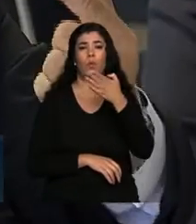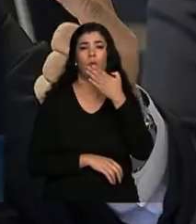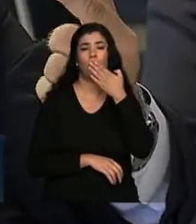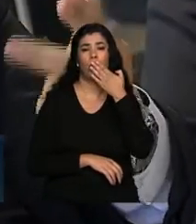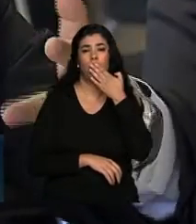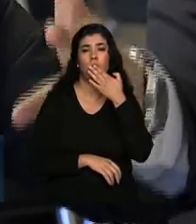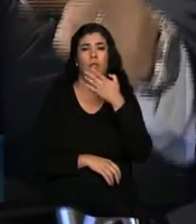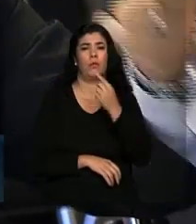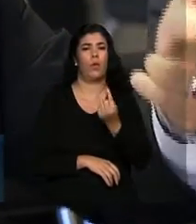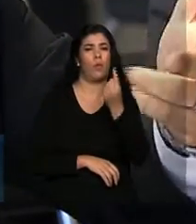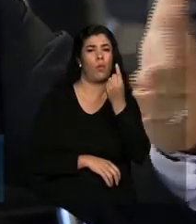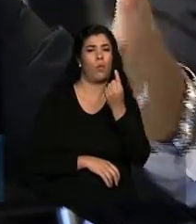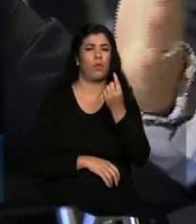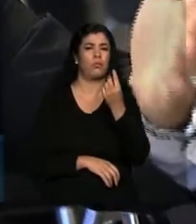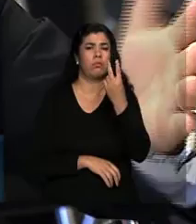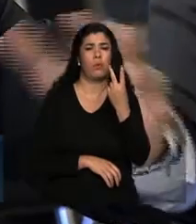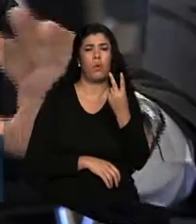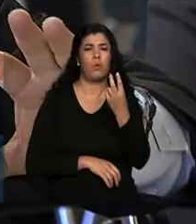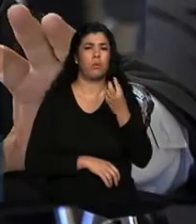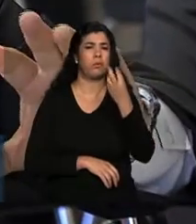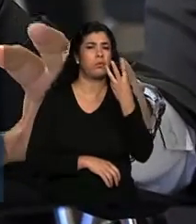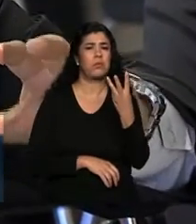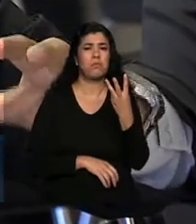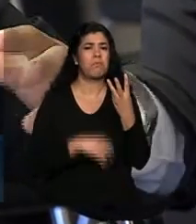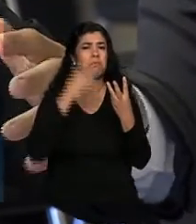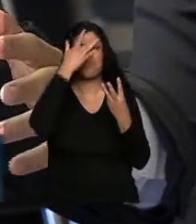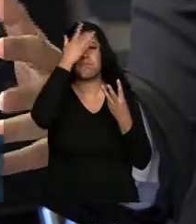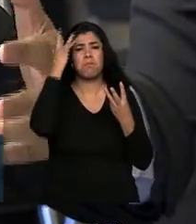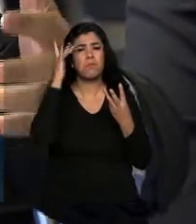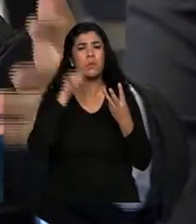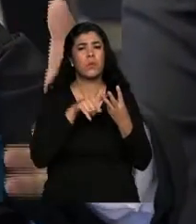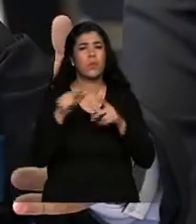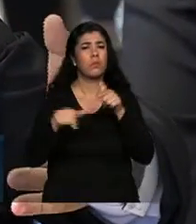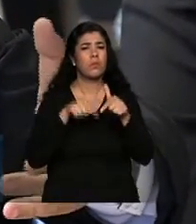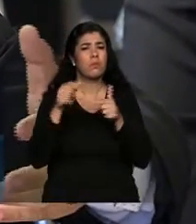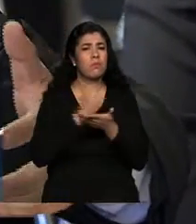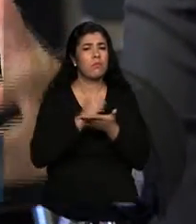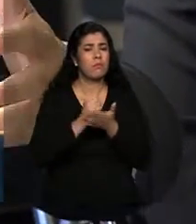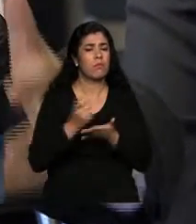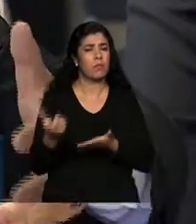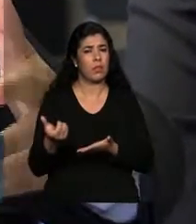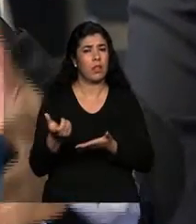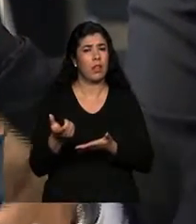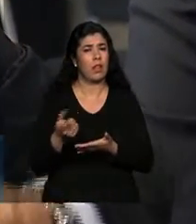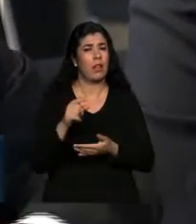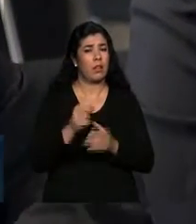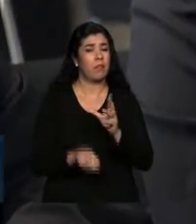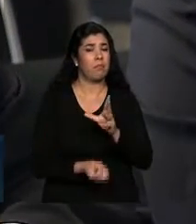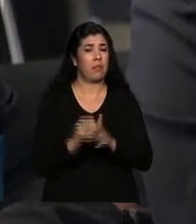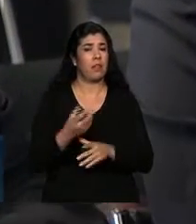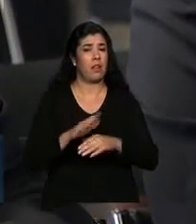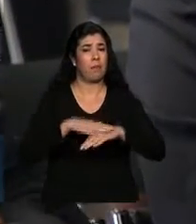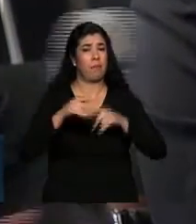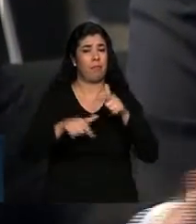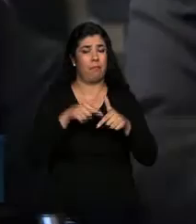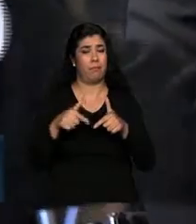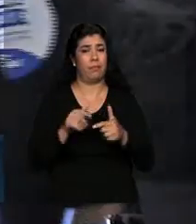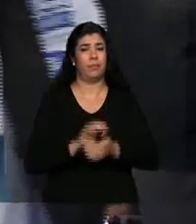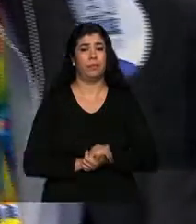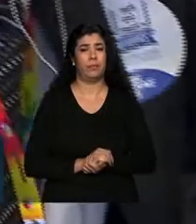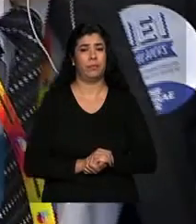de só um, dois ou três? Não seria uma forma de incrementar o emprego e renda também?